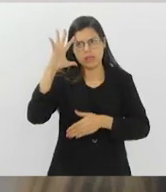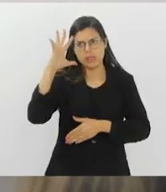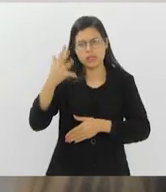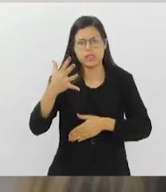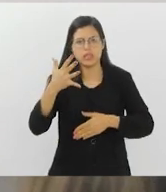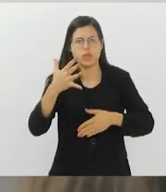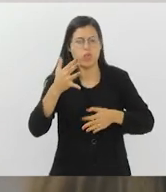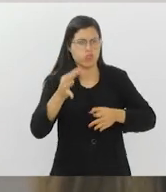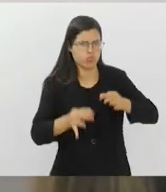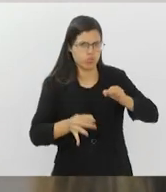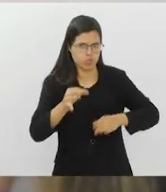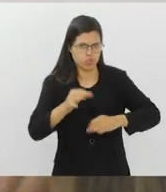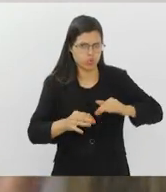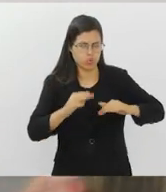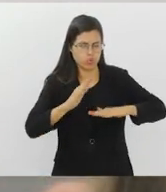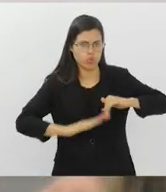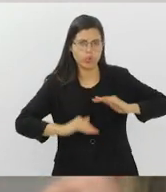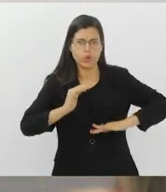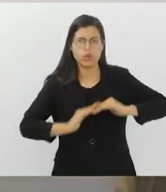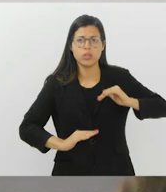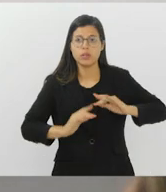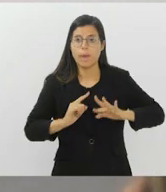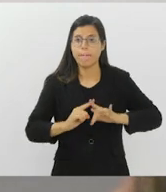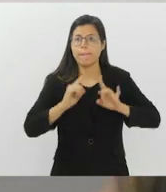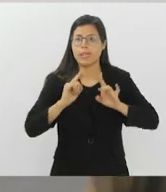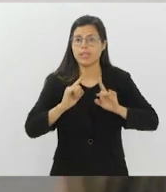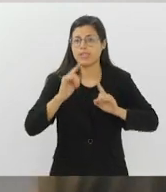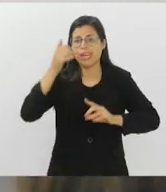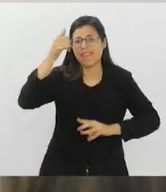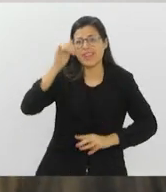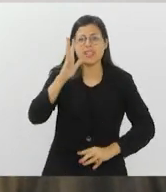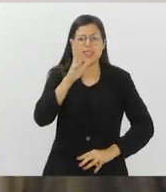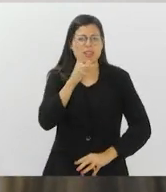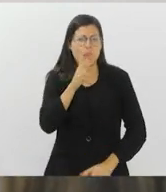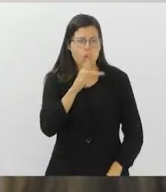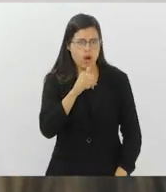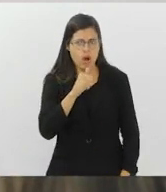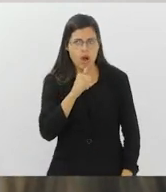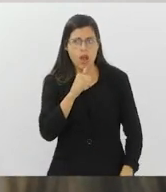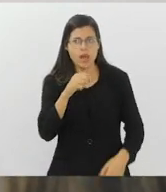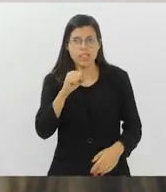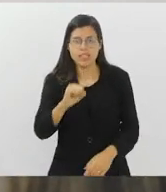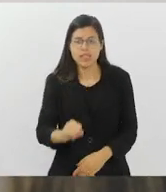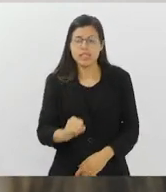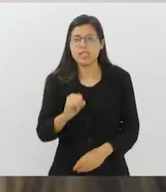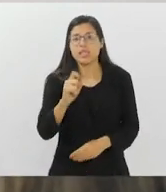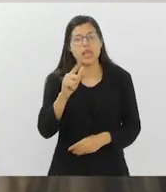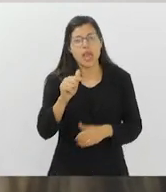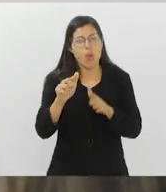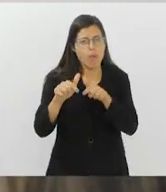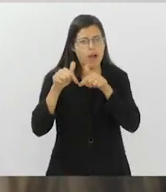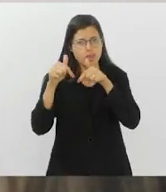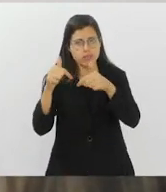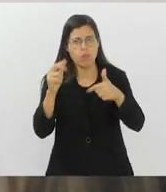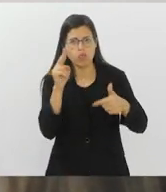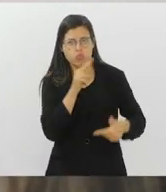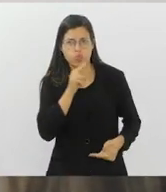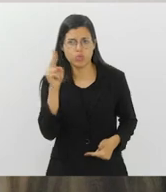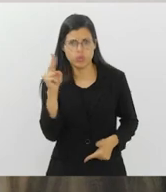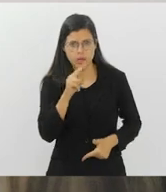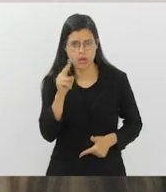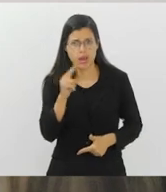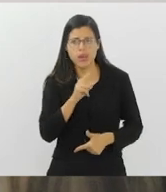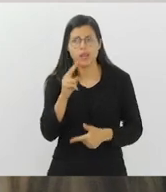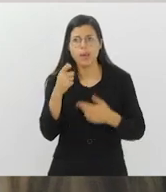essa solução não demorasse tanto como está demorando. Se é tutela de urgência, essa solução tem que ser